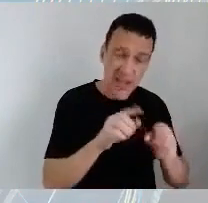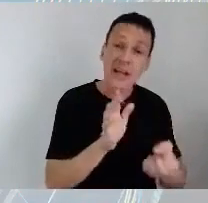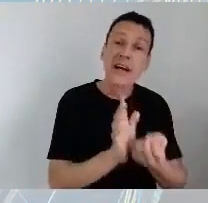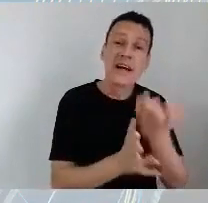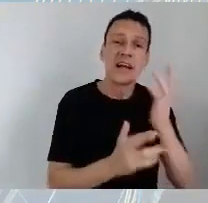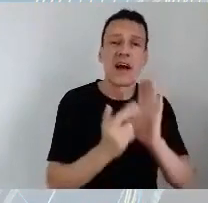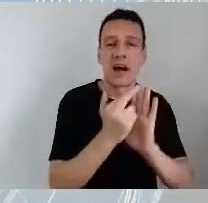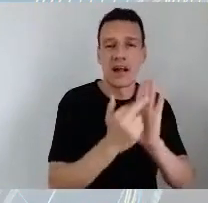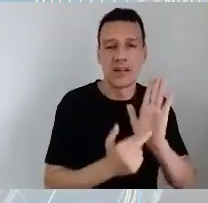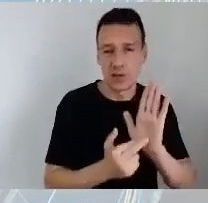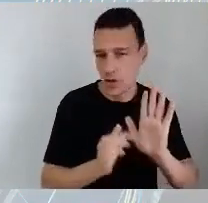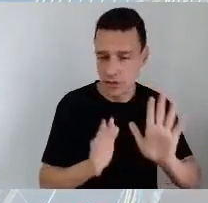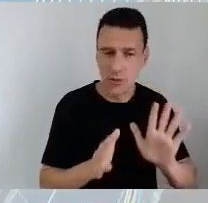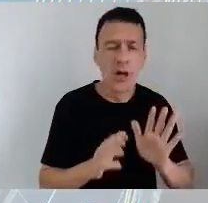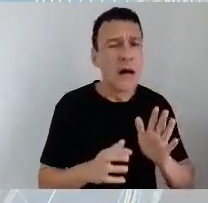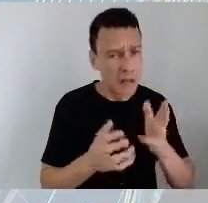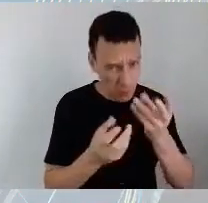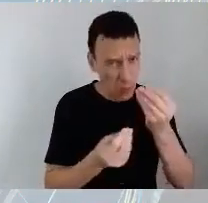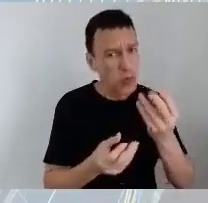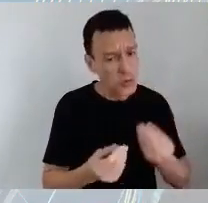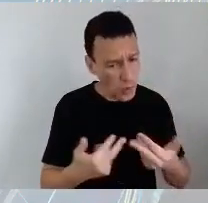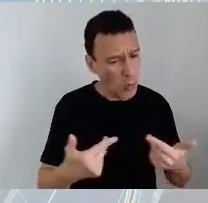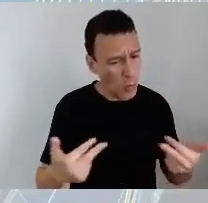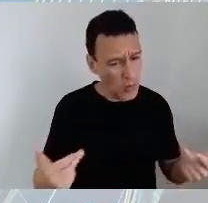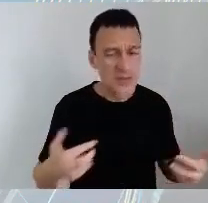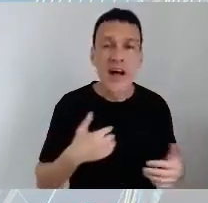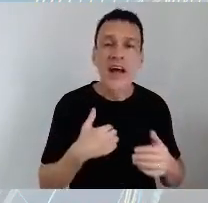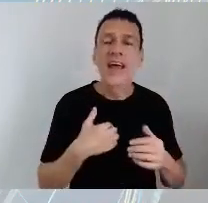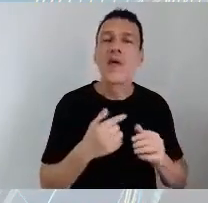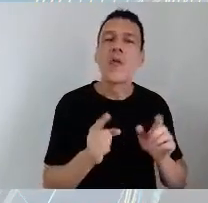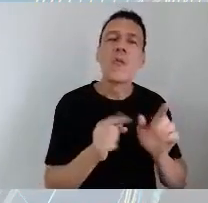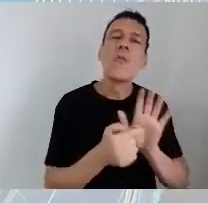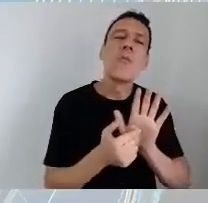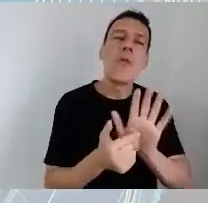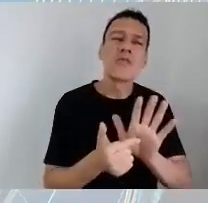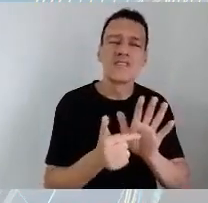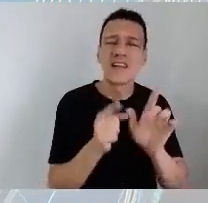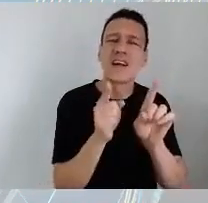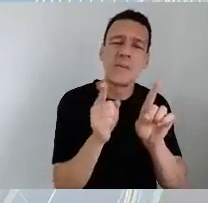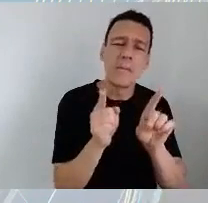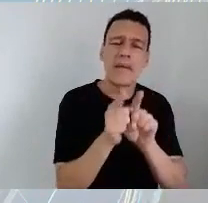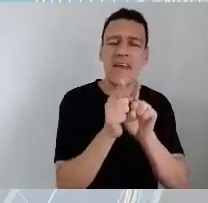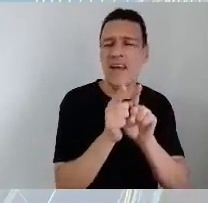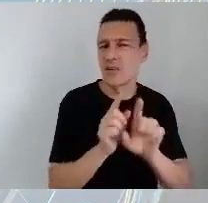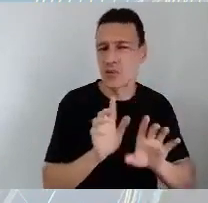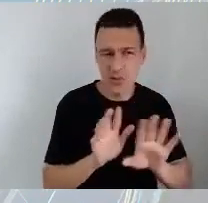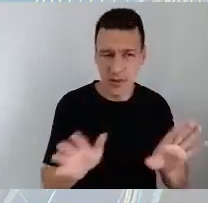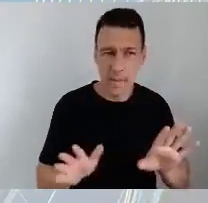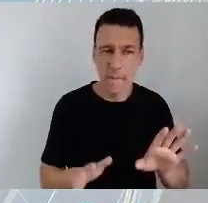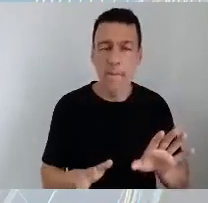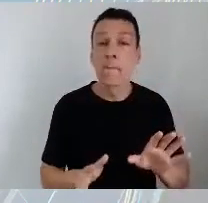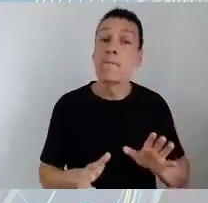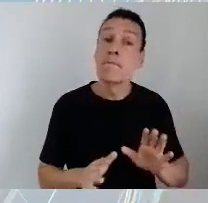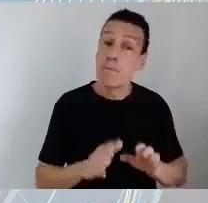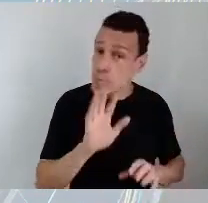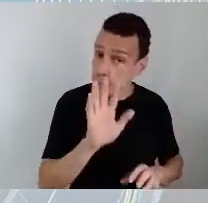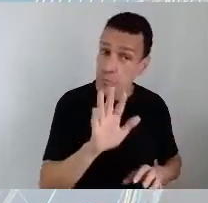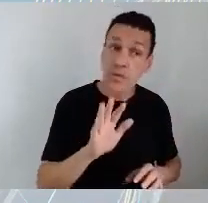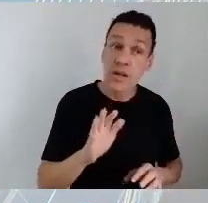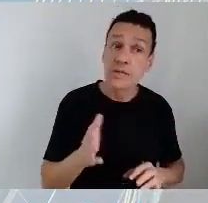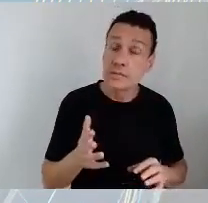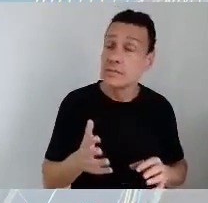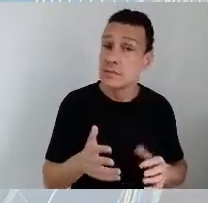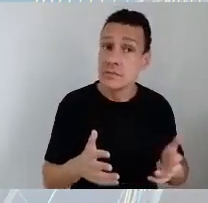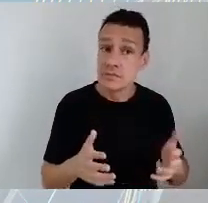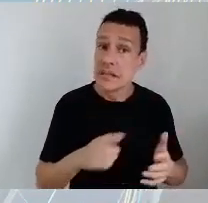só mostrando as métricas, né, de experiência, mas ele é bem mais robusto,